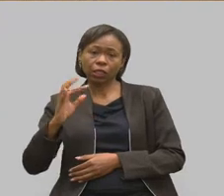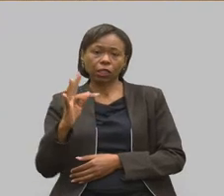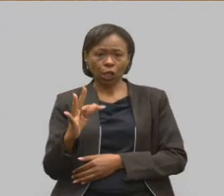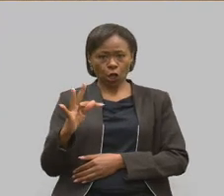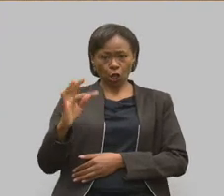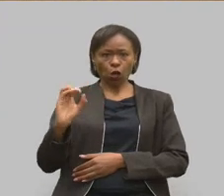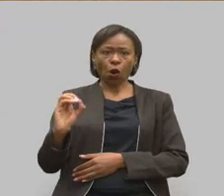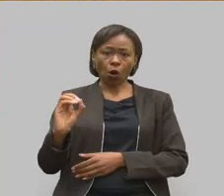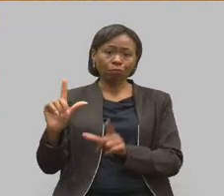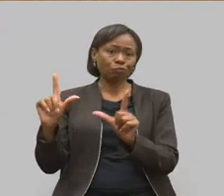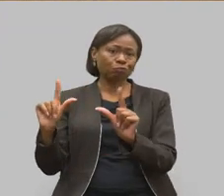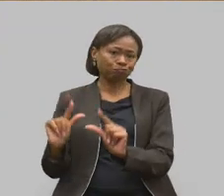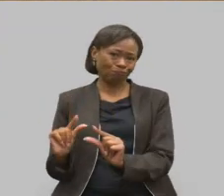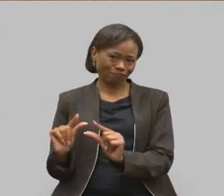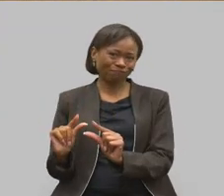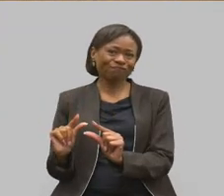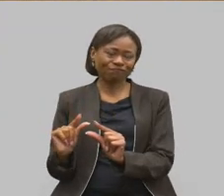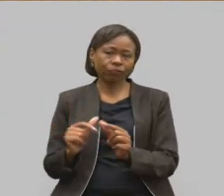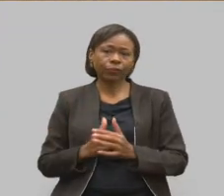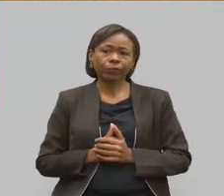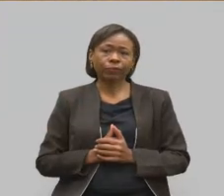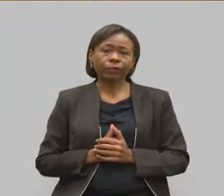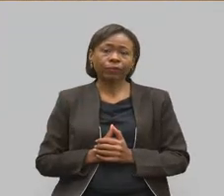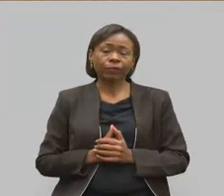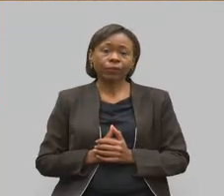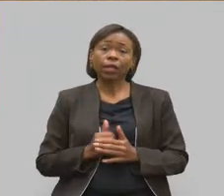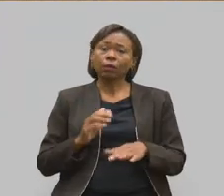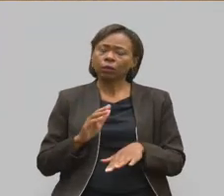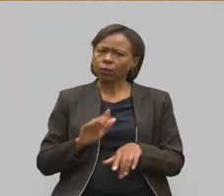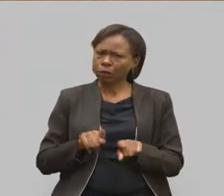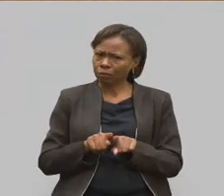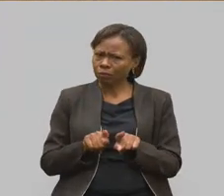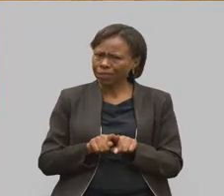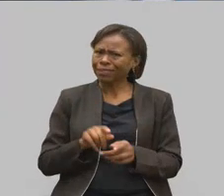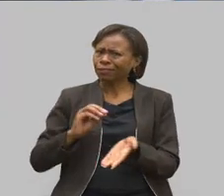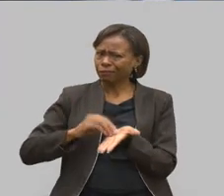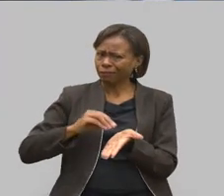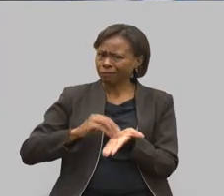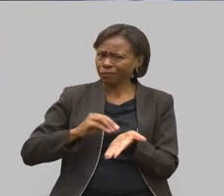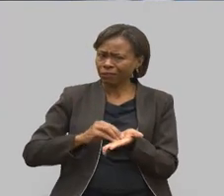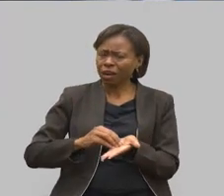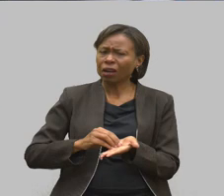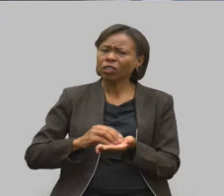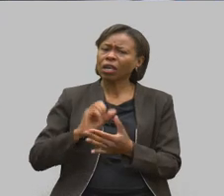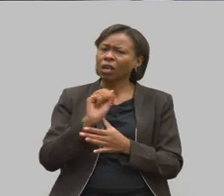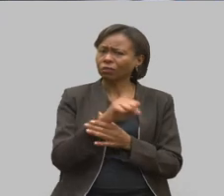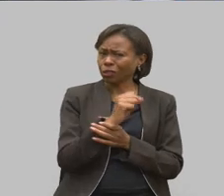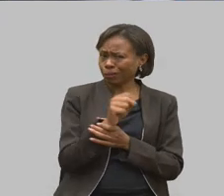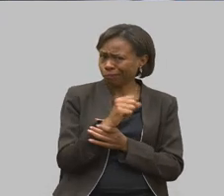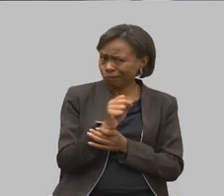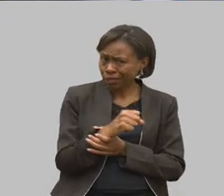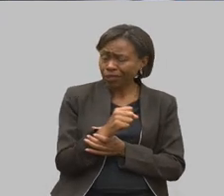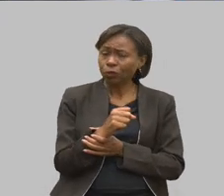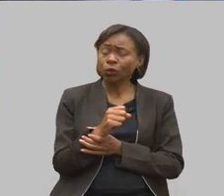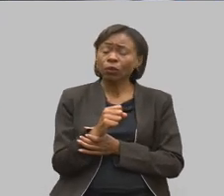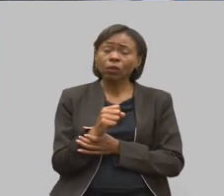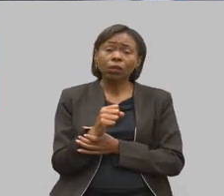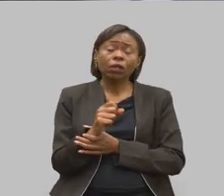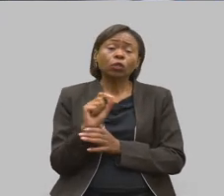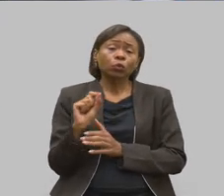muito reduzido mas a gente também tem escassez de fisioterapeutas a gente tem uma demanda reprimida pro